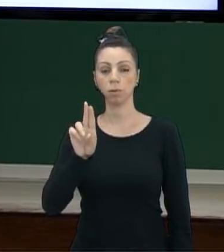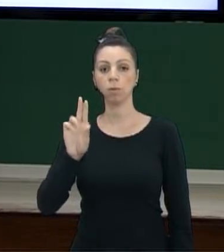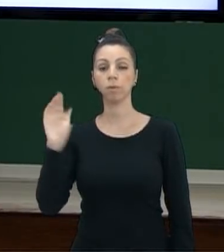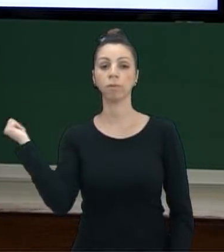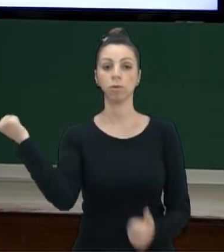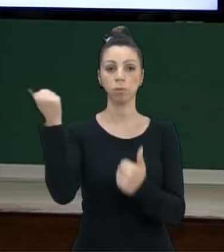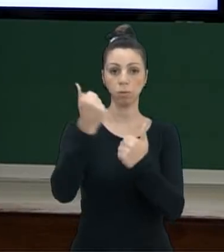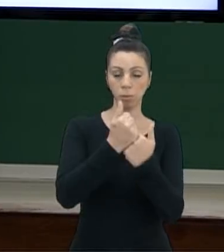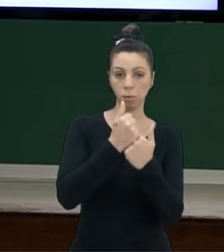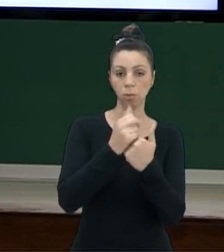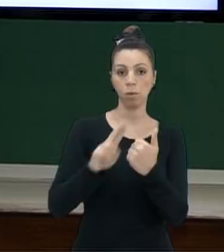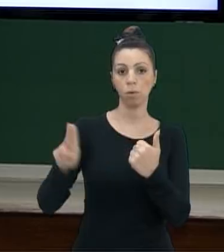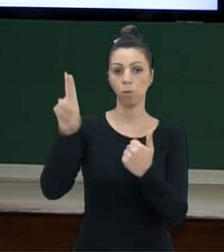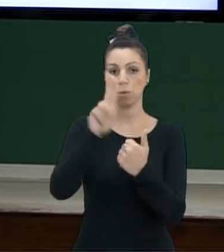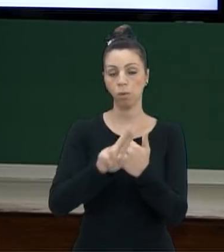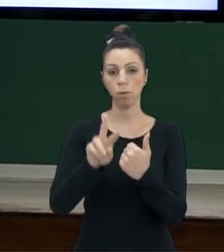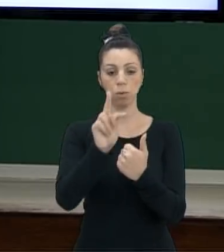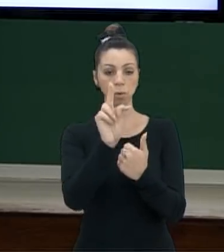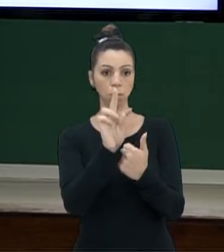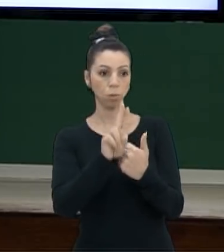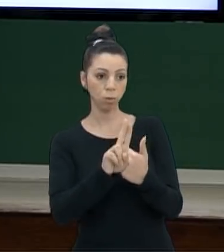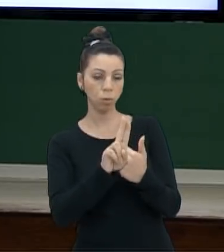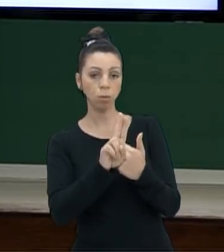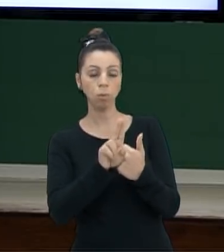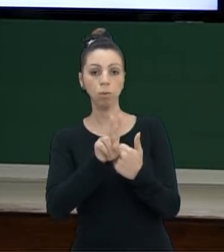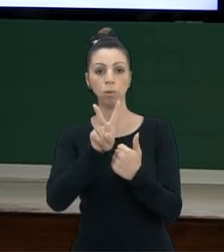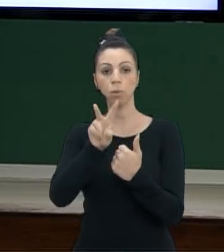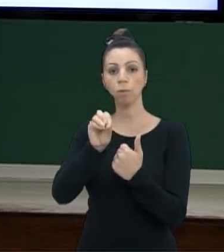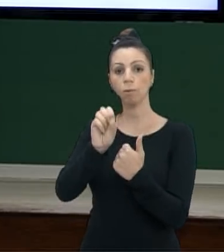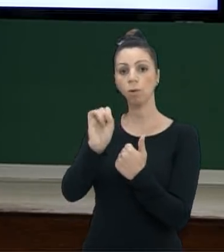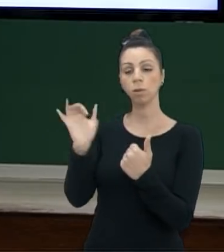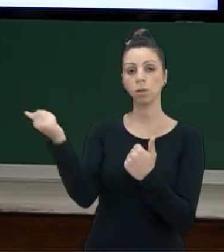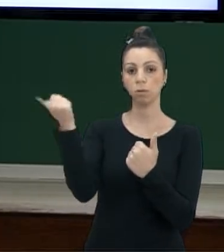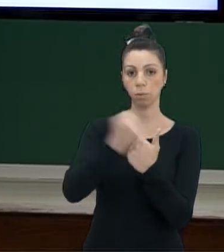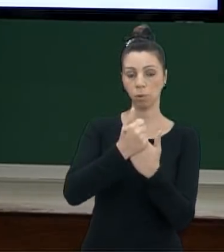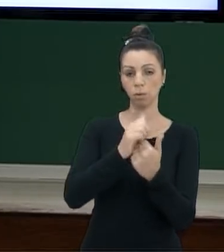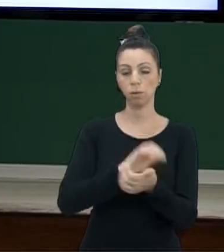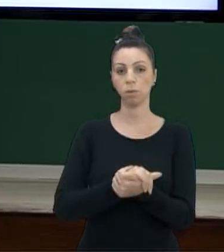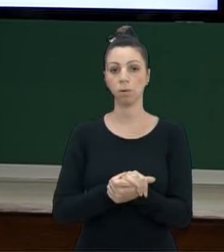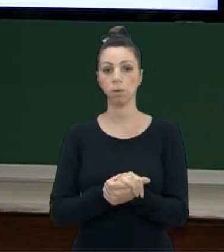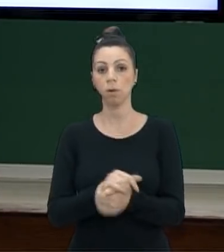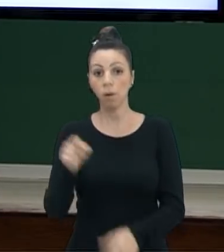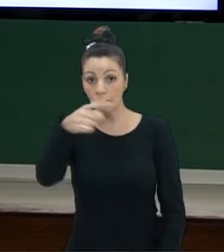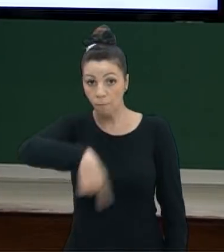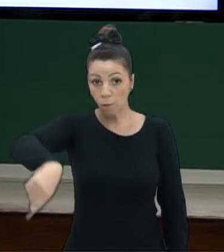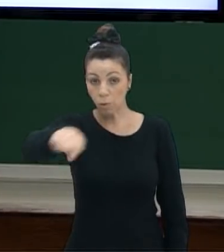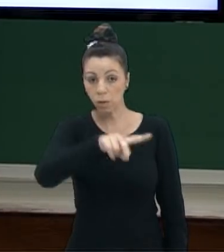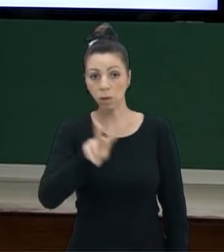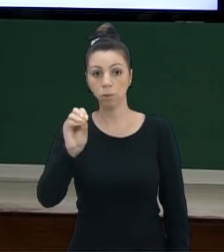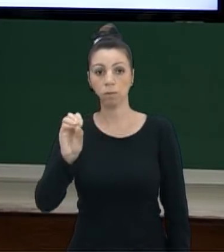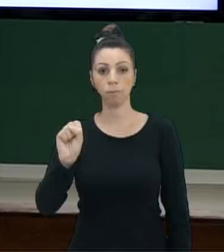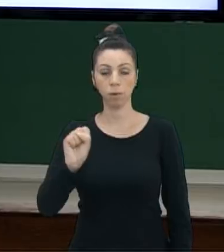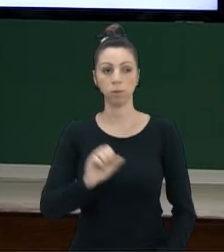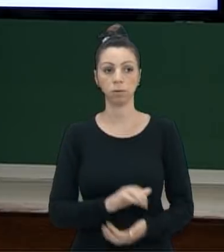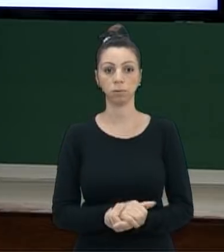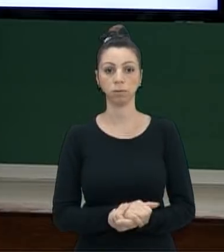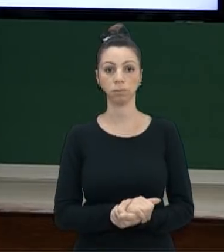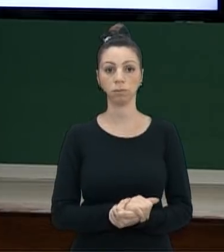do você, no caso do tu, e do vocês, no caso do vós. E aí hoje nós vamos falar sobre